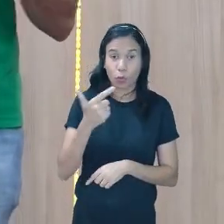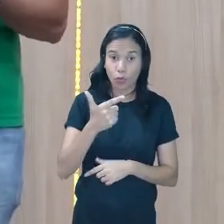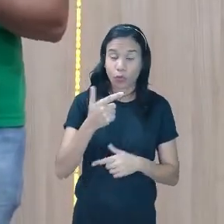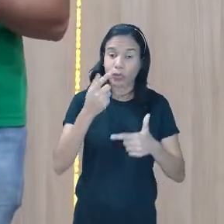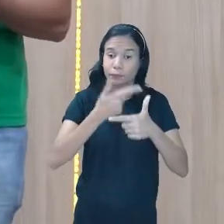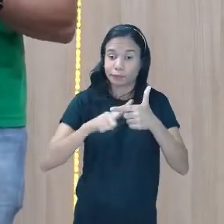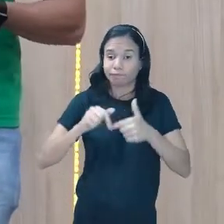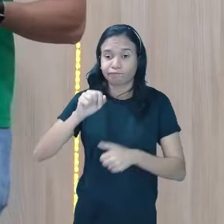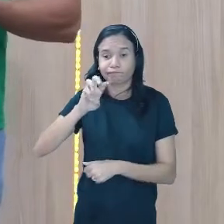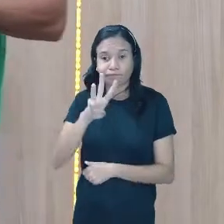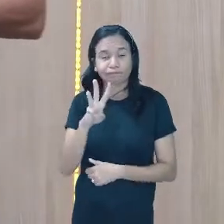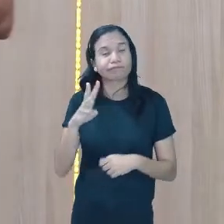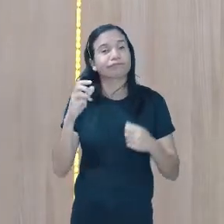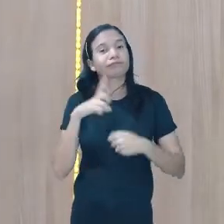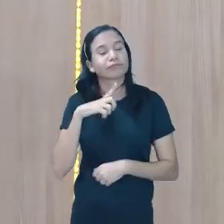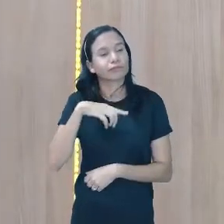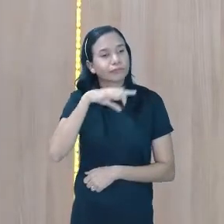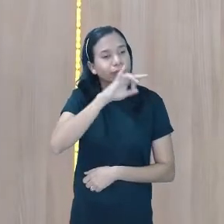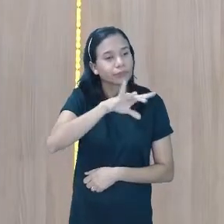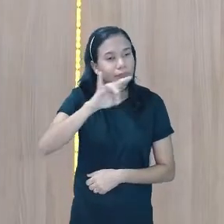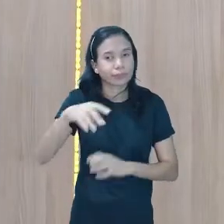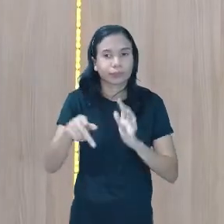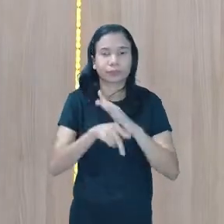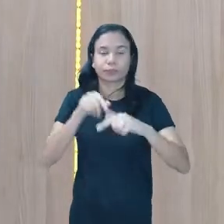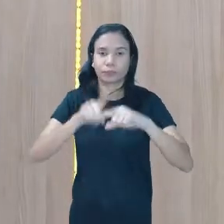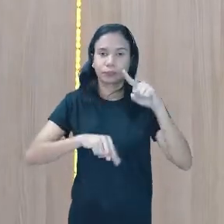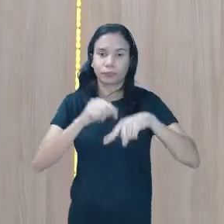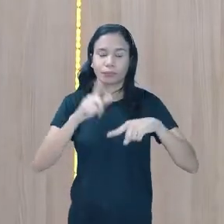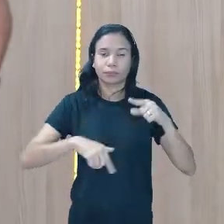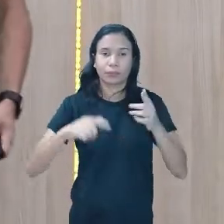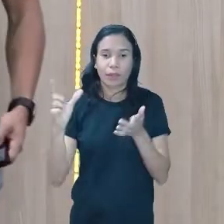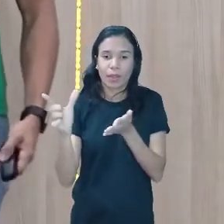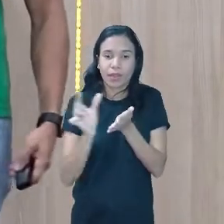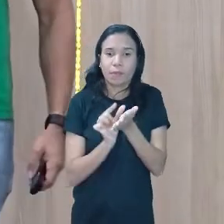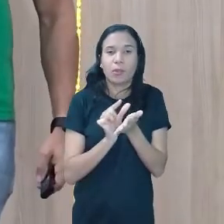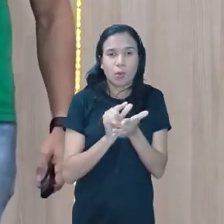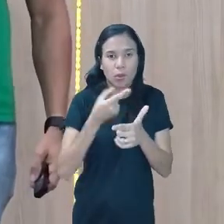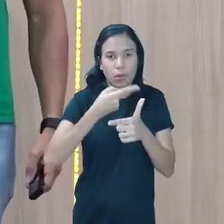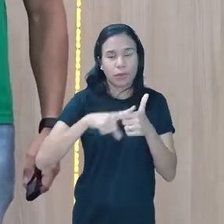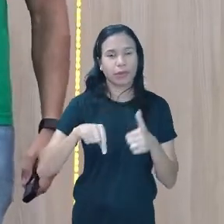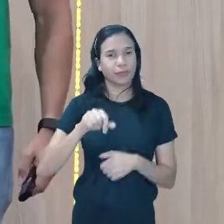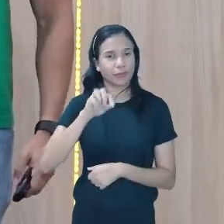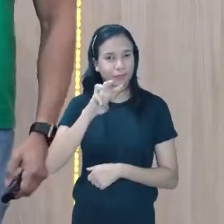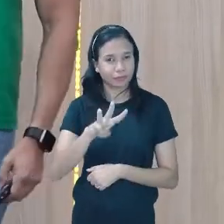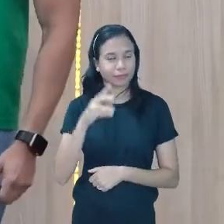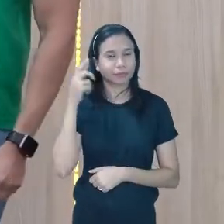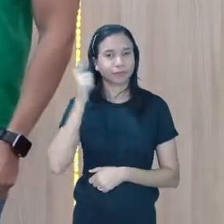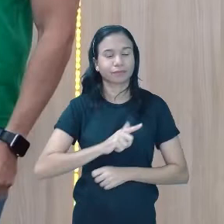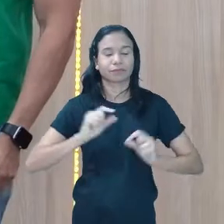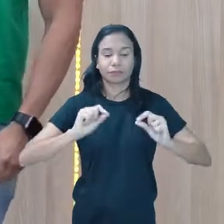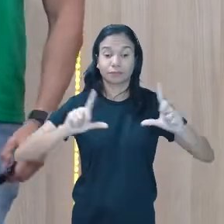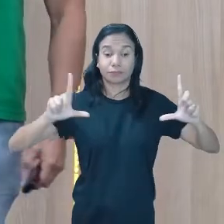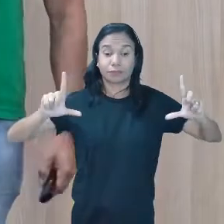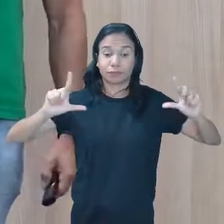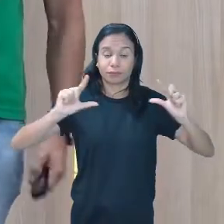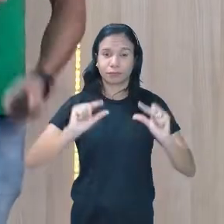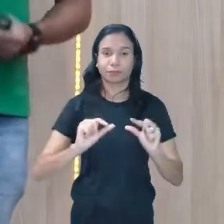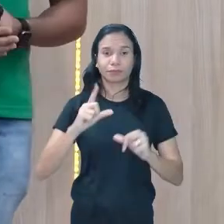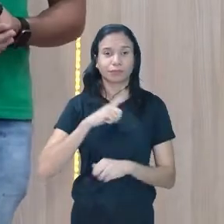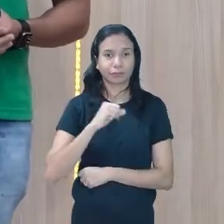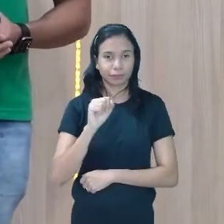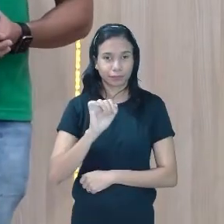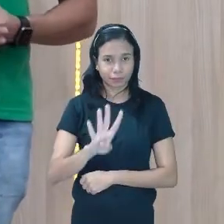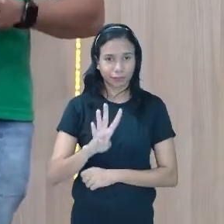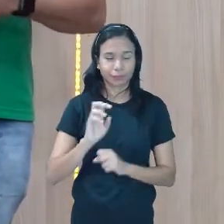dividi por 3. Então, cada ingrediente desse aqui será dividido por 3 para fazer aí